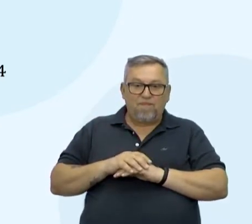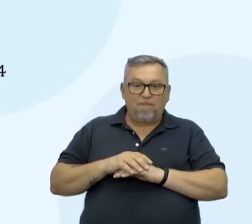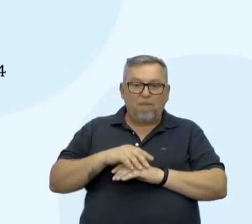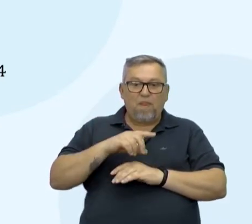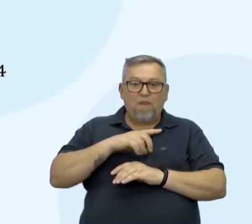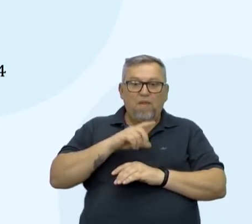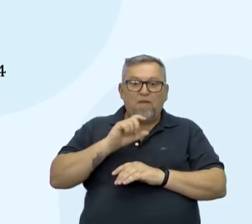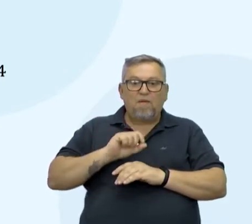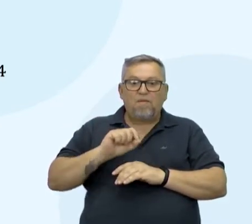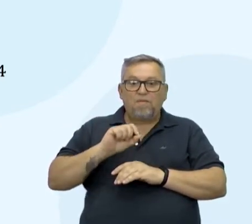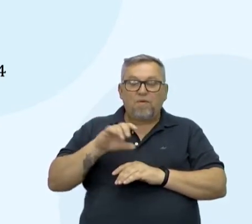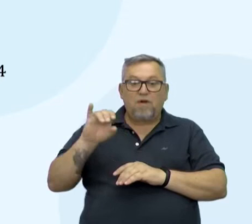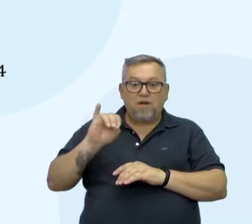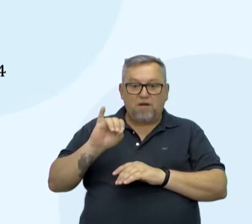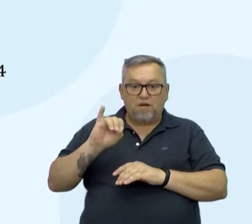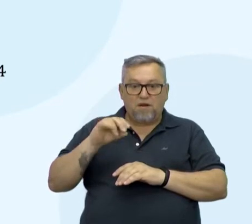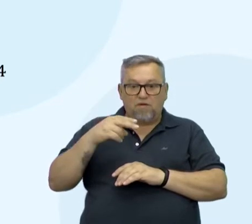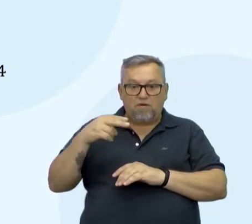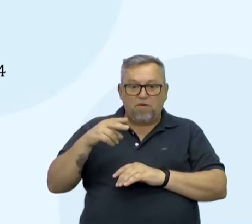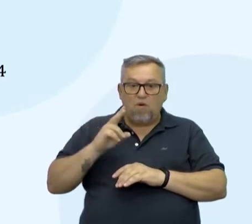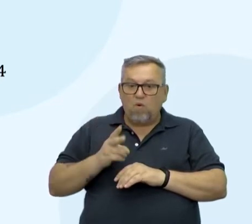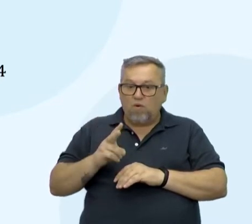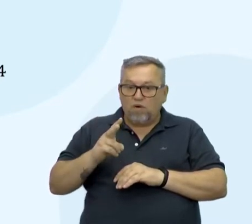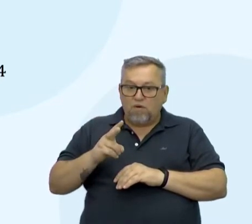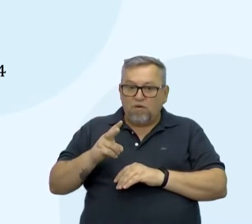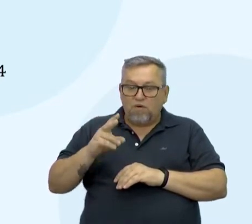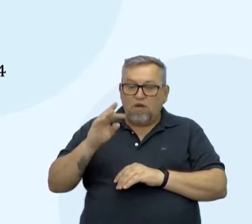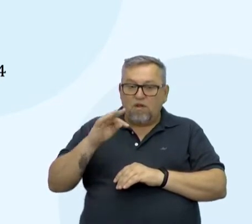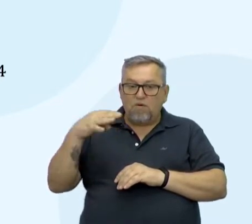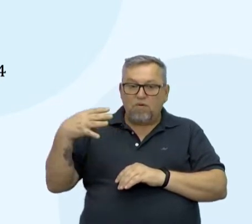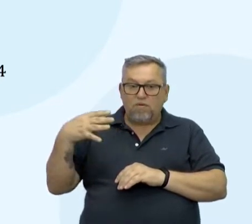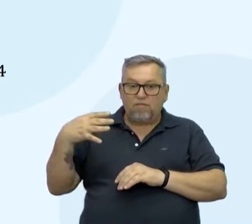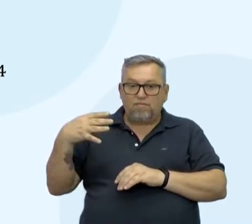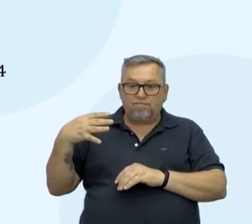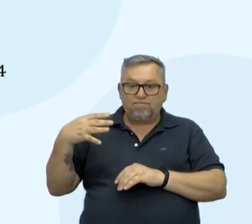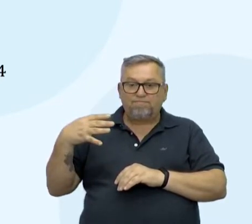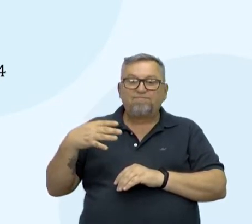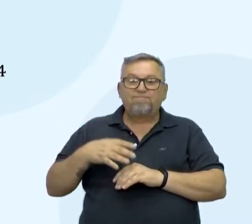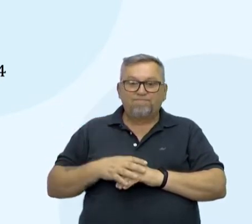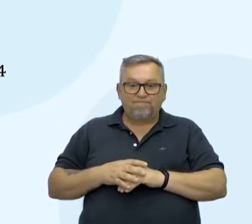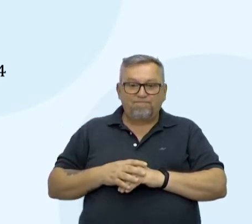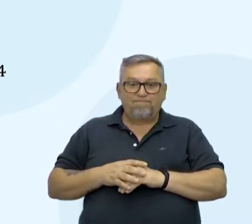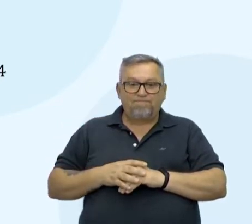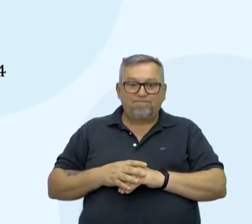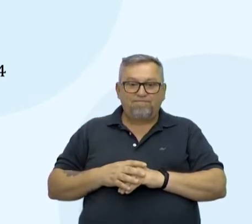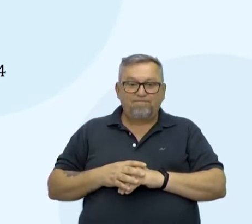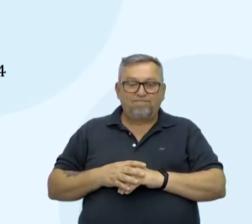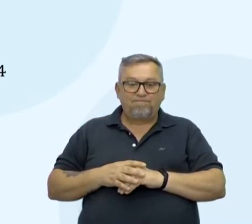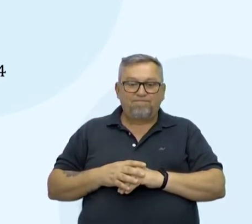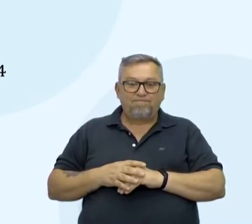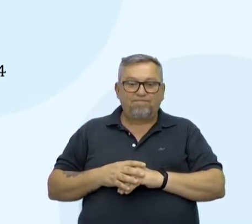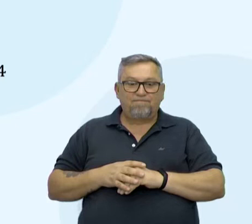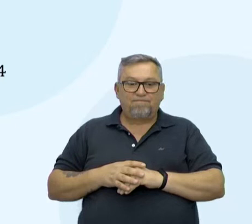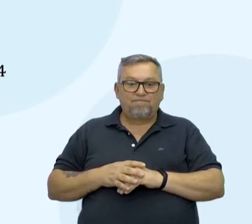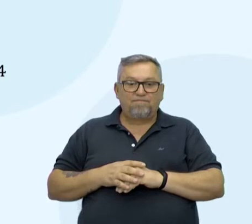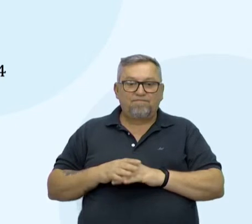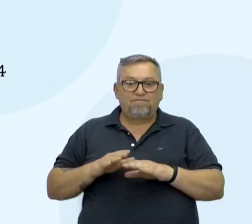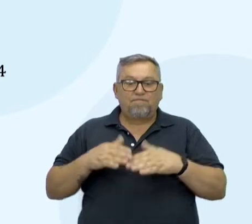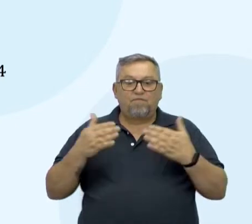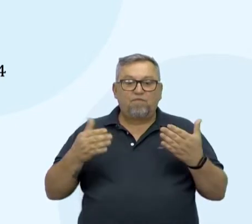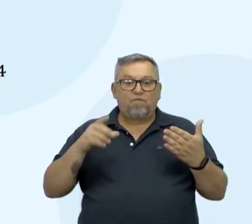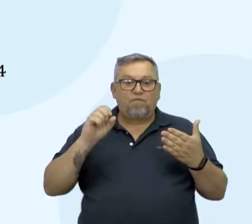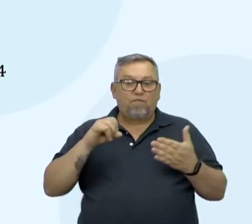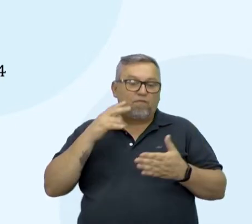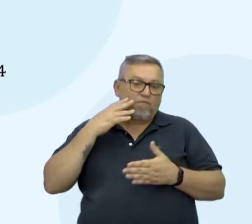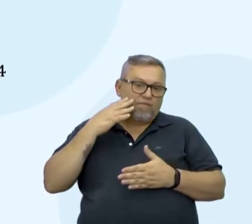a intensidade, eu tenho aqui a constante, eu sei a temperatura do Sol através dessa equação. Tá? Ou se eu